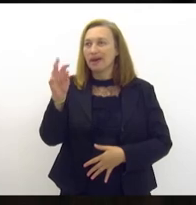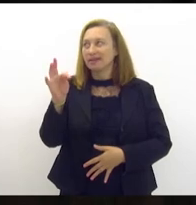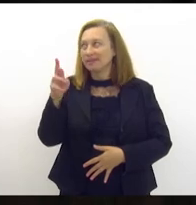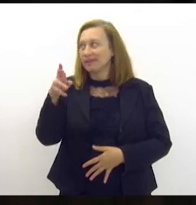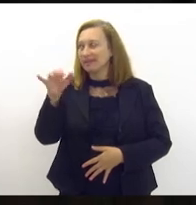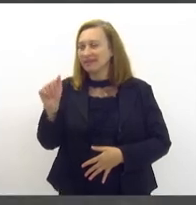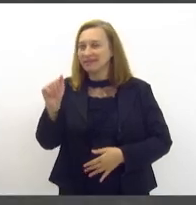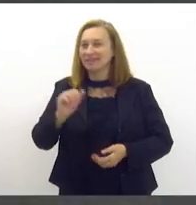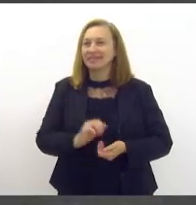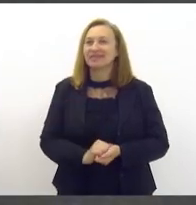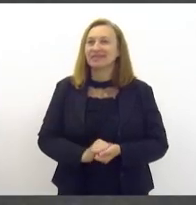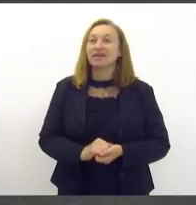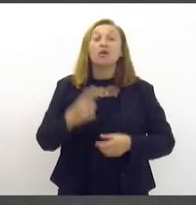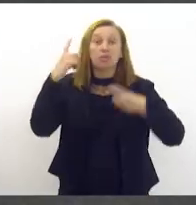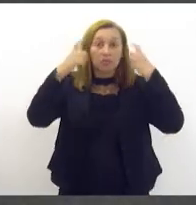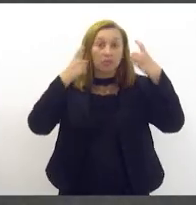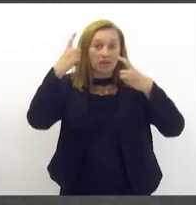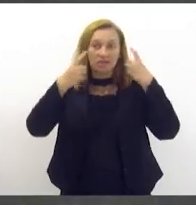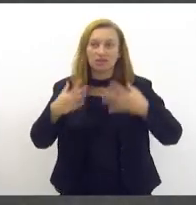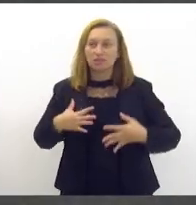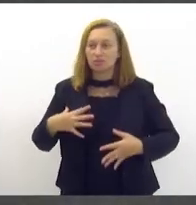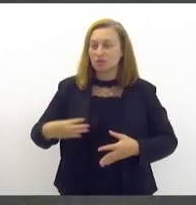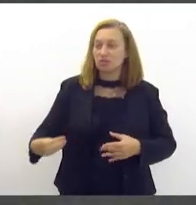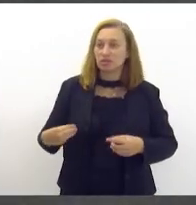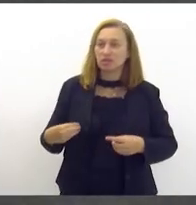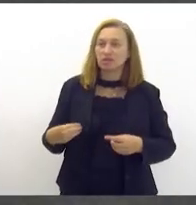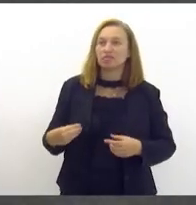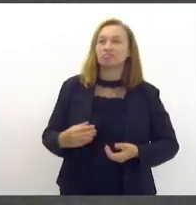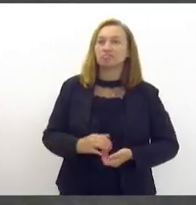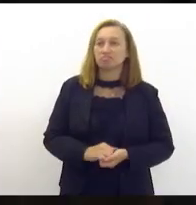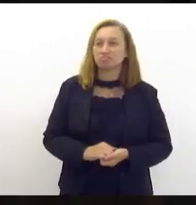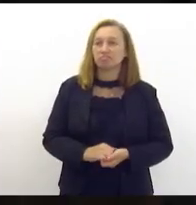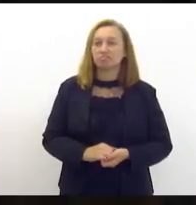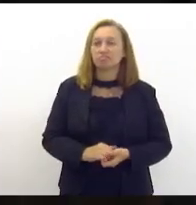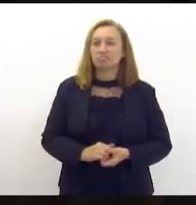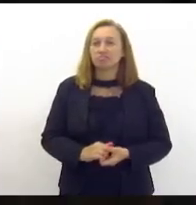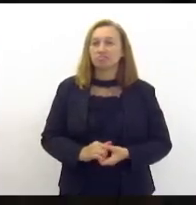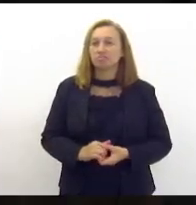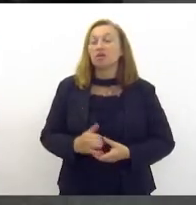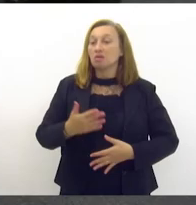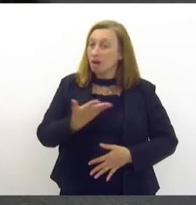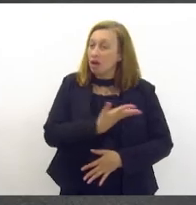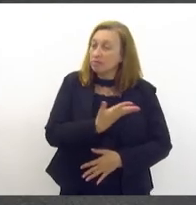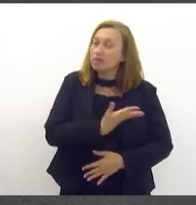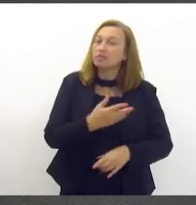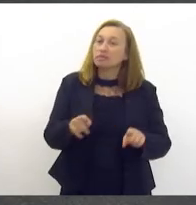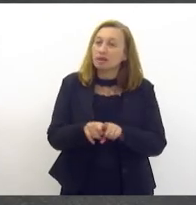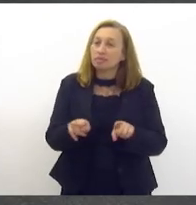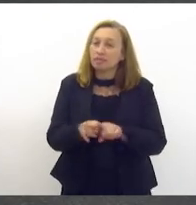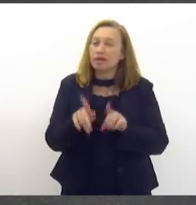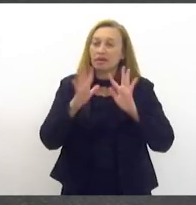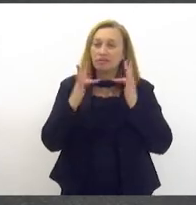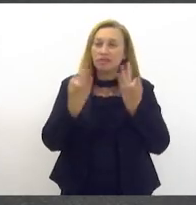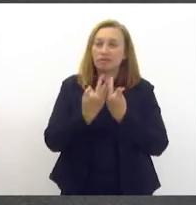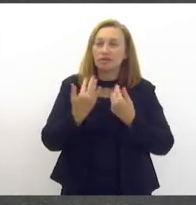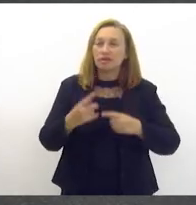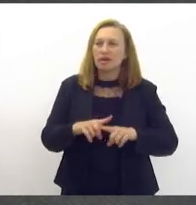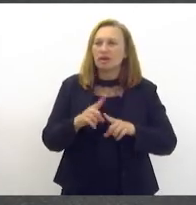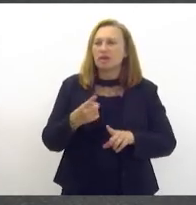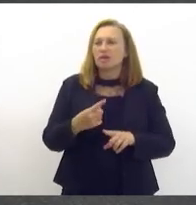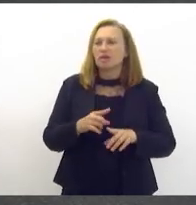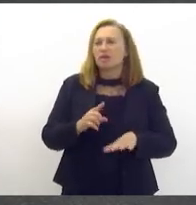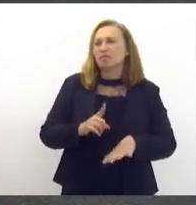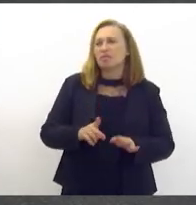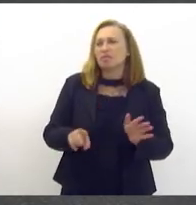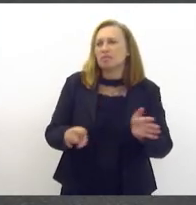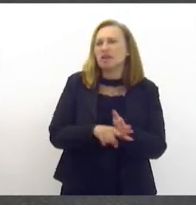Porque a preocupação dos meus filhos, ela é desesperadora. Eu sei disso. Dos meus amigos, familiares, em menos de 15 minutos tinha